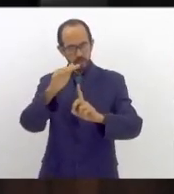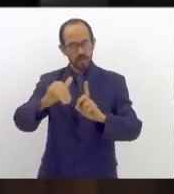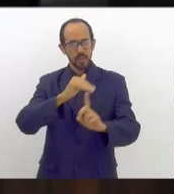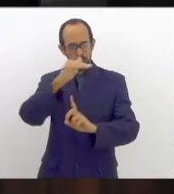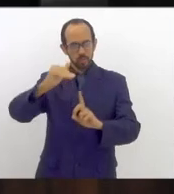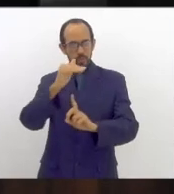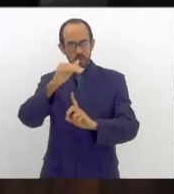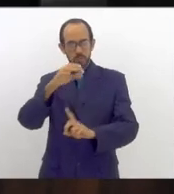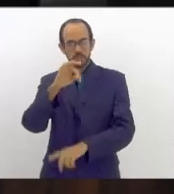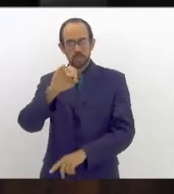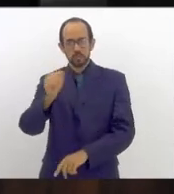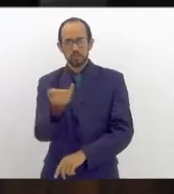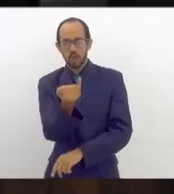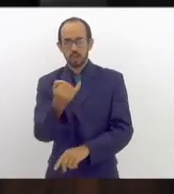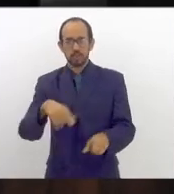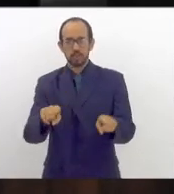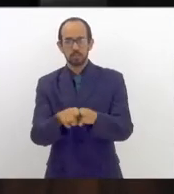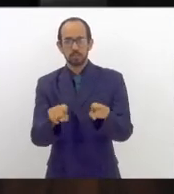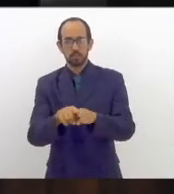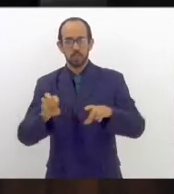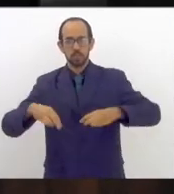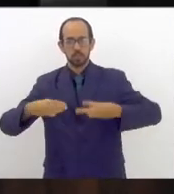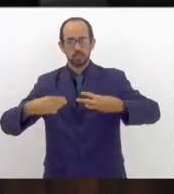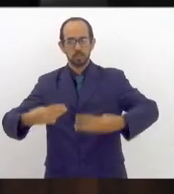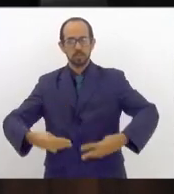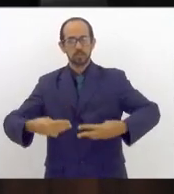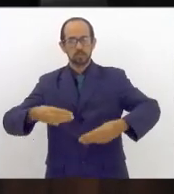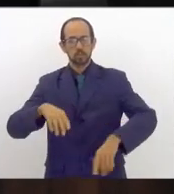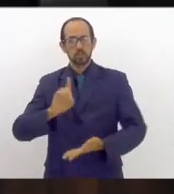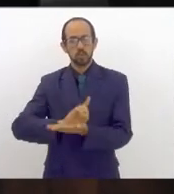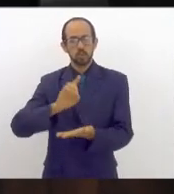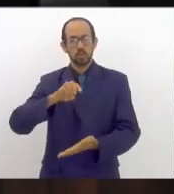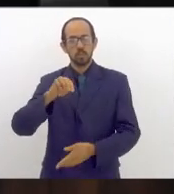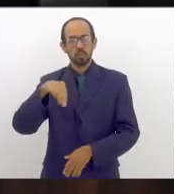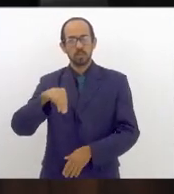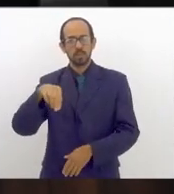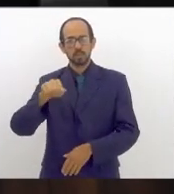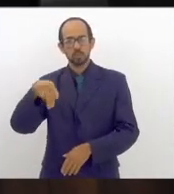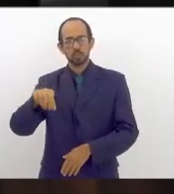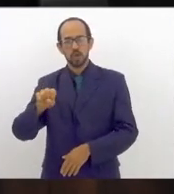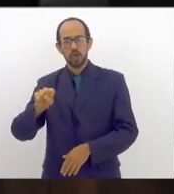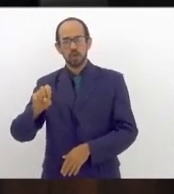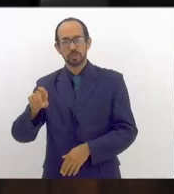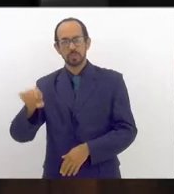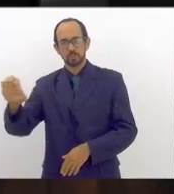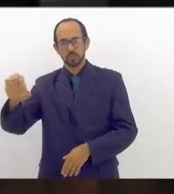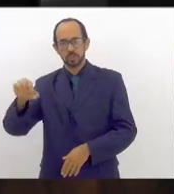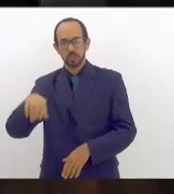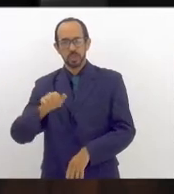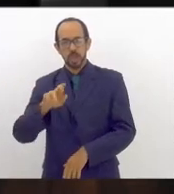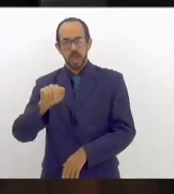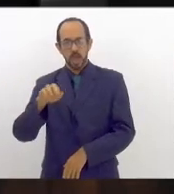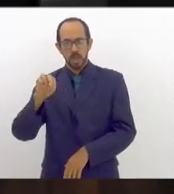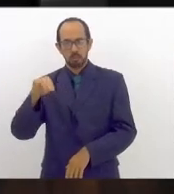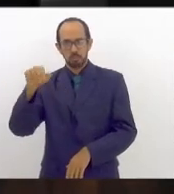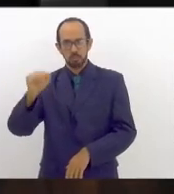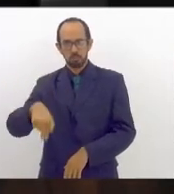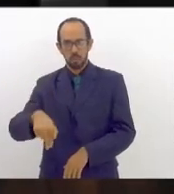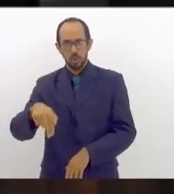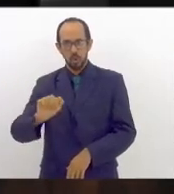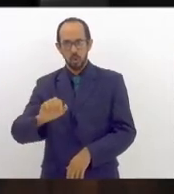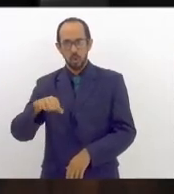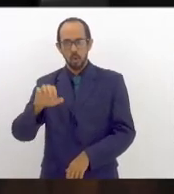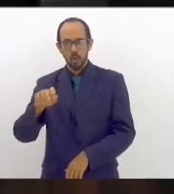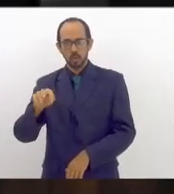nosso Ministro que eu já citei Dr messodi nosso Presidente Elton Ramon Freitas corregedor Geral de